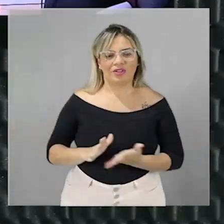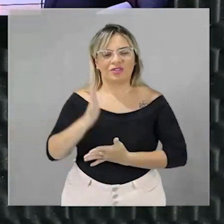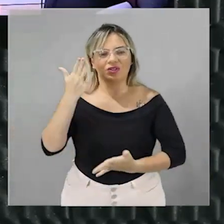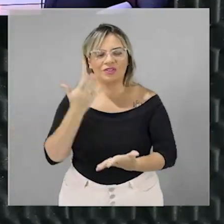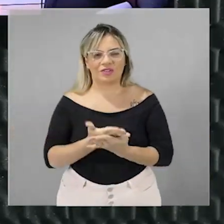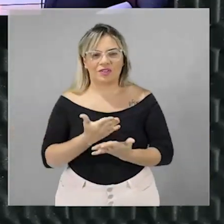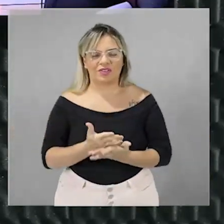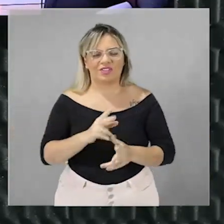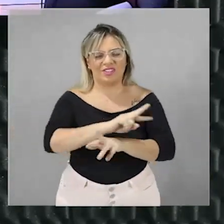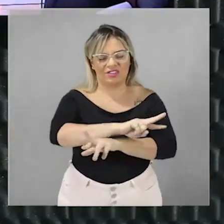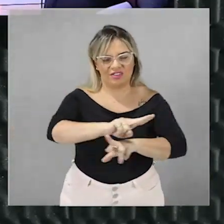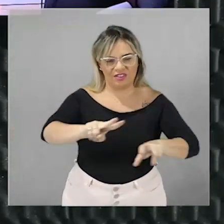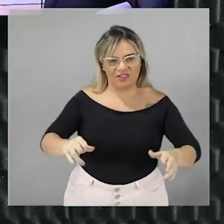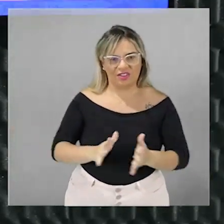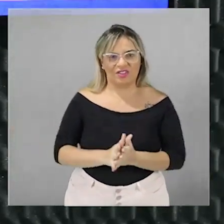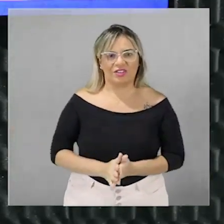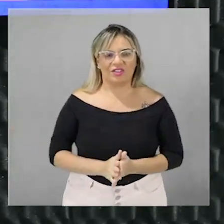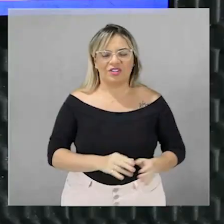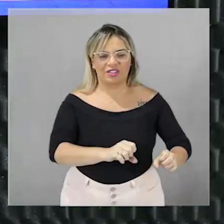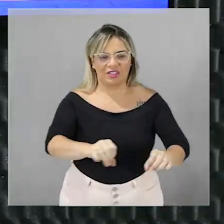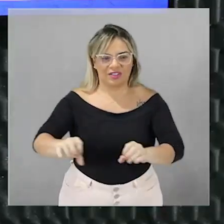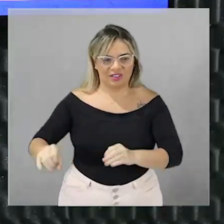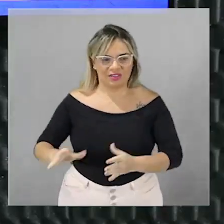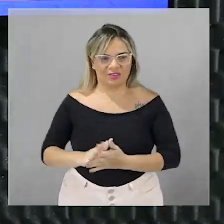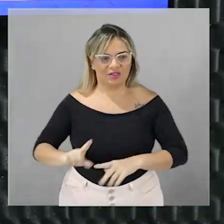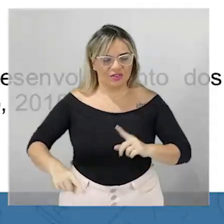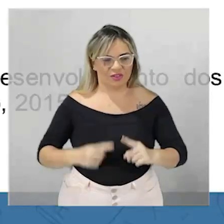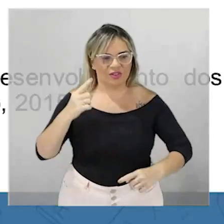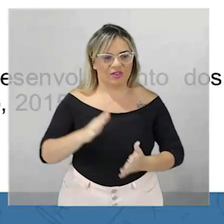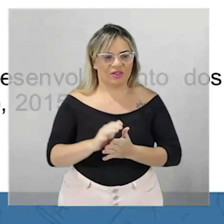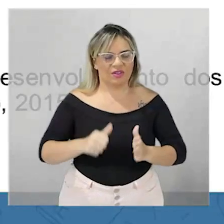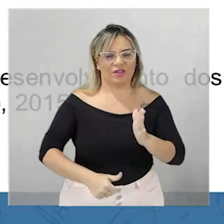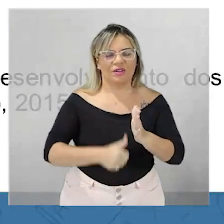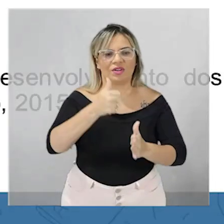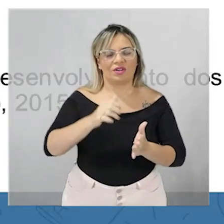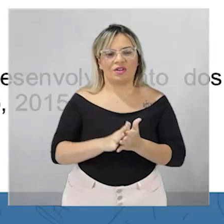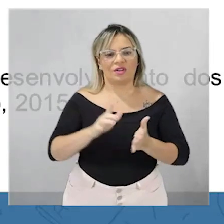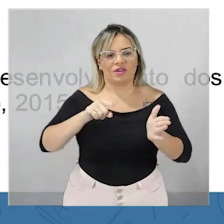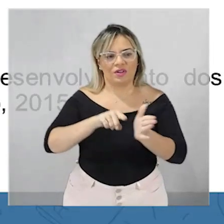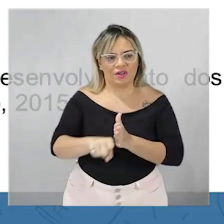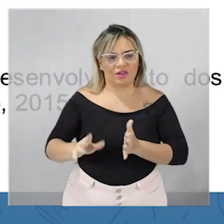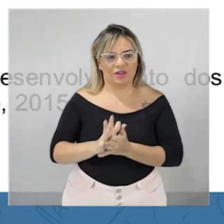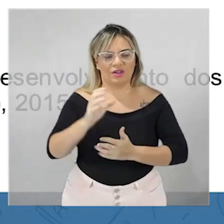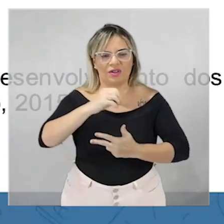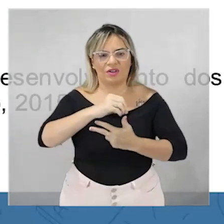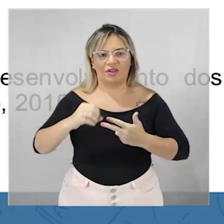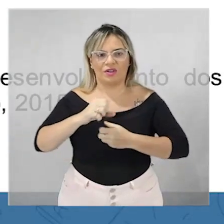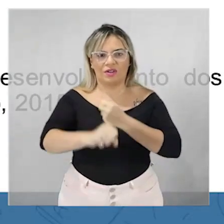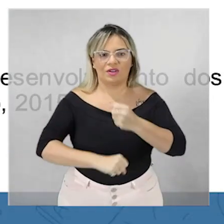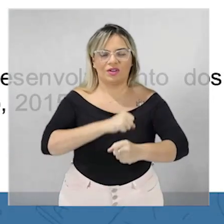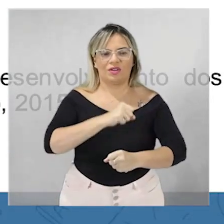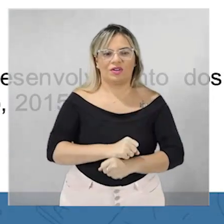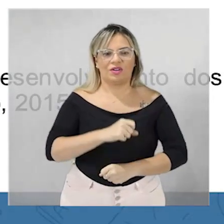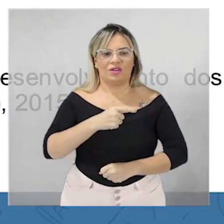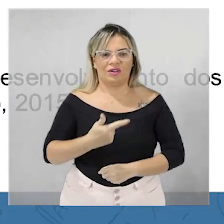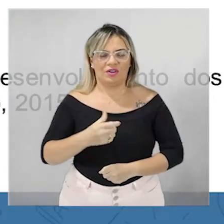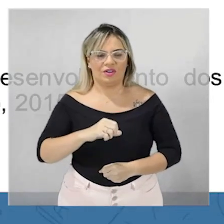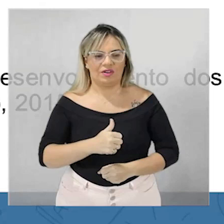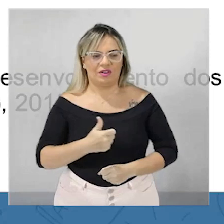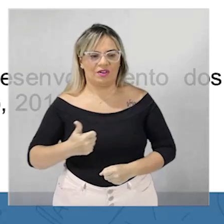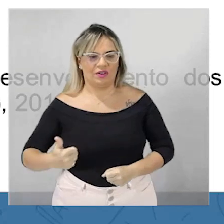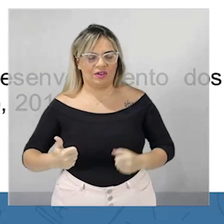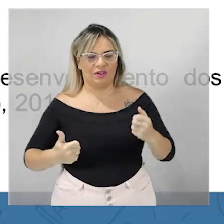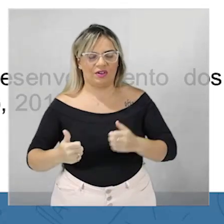que tem muito, mas muito sucesso. Primeira questão, questão do Enem 21, se tu está acompanhando as nossas aulas, eu